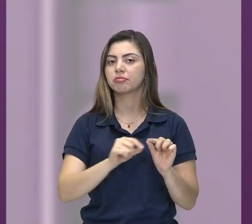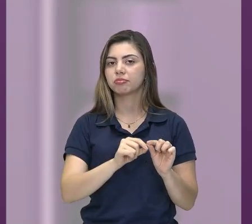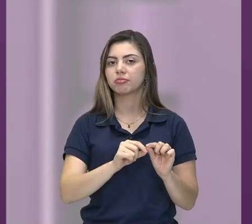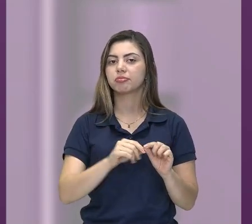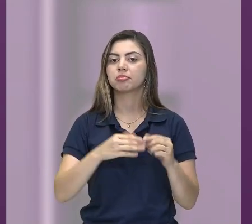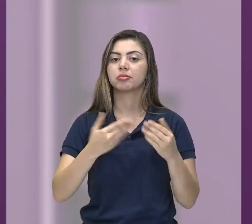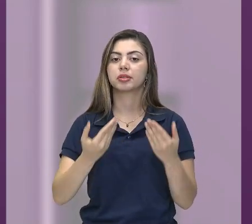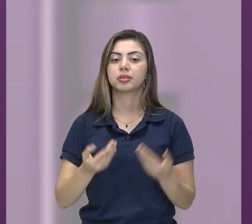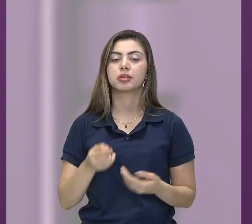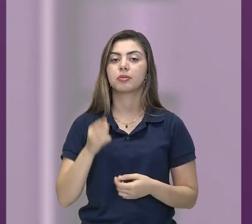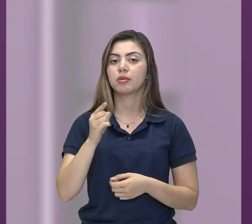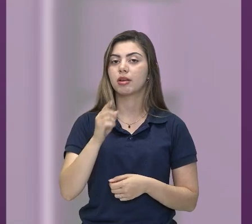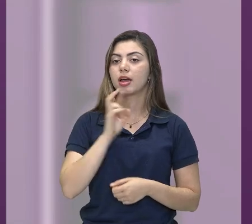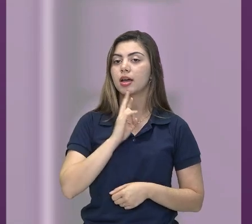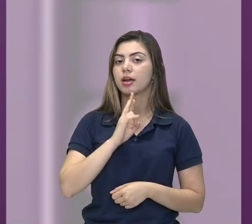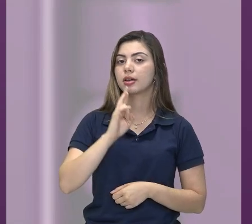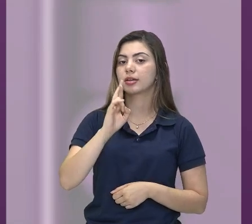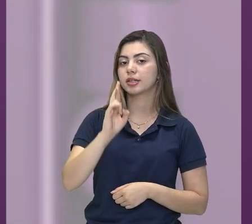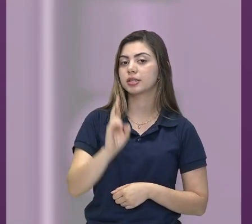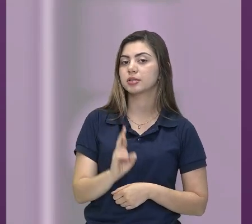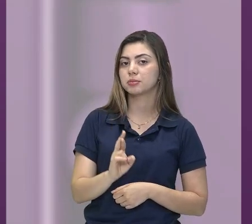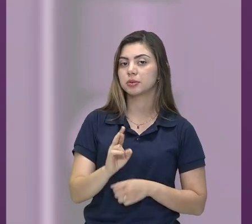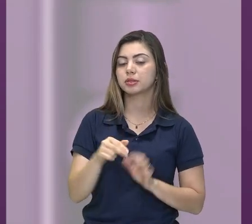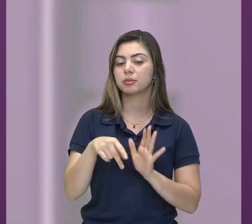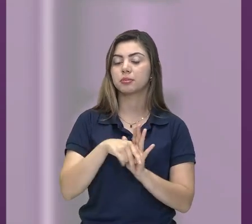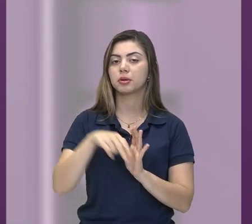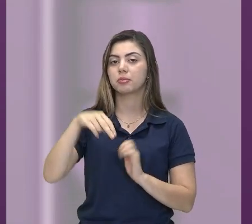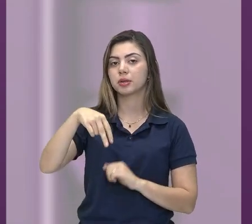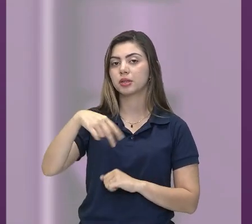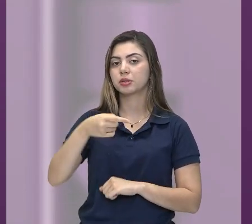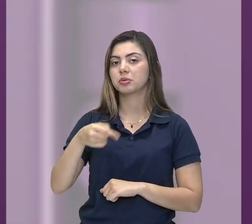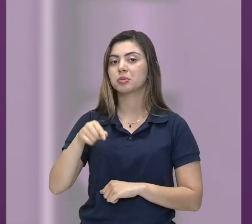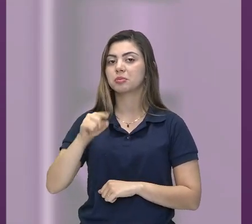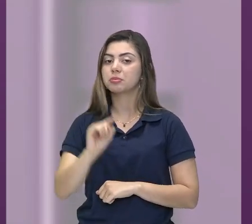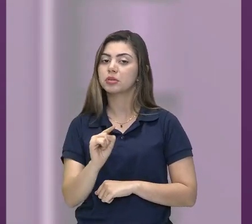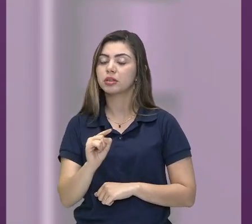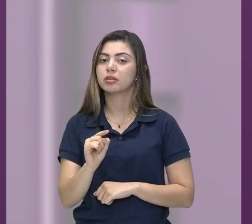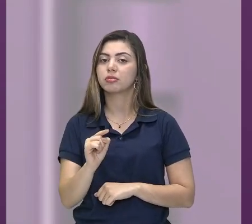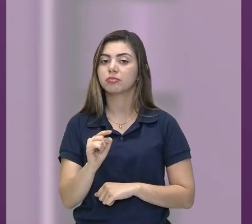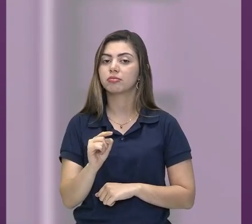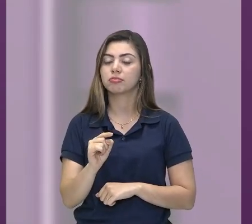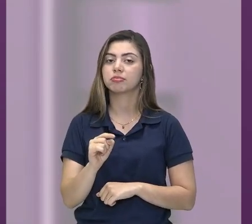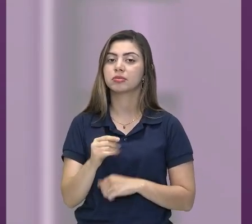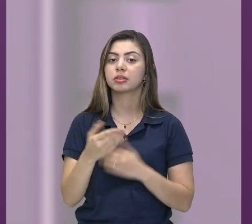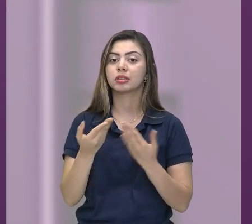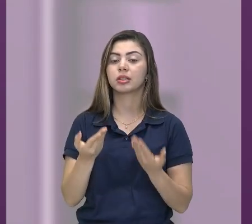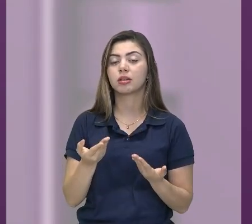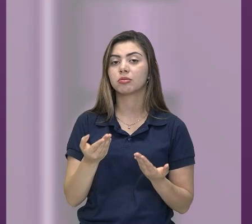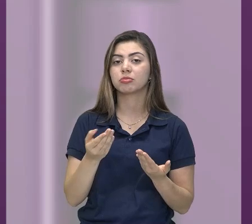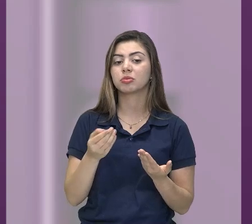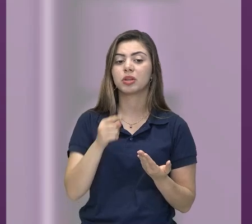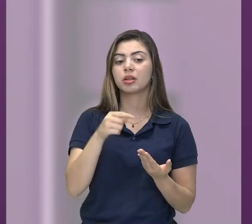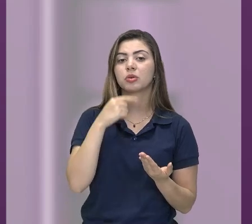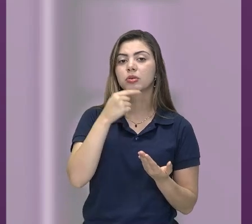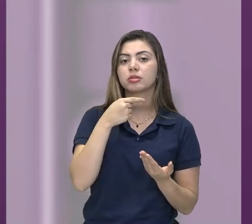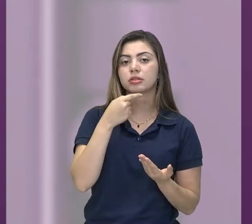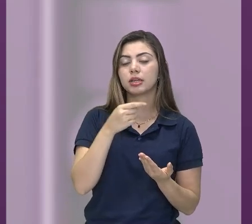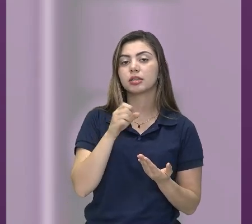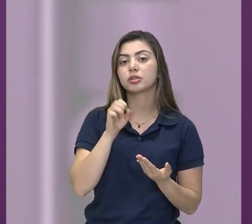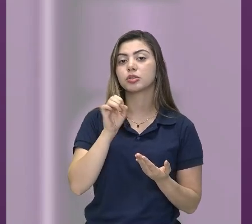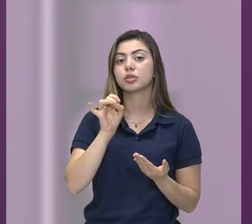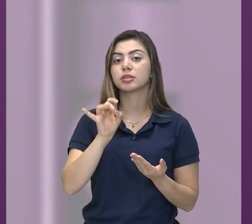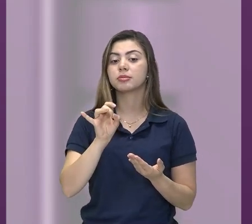aí, associado ao π, não vai ter utilidade para você. Só vai ter utilidade se você pegar aquele valor e multiplicar